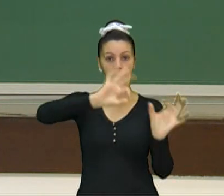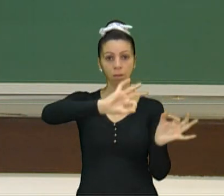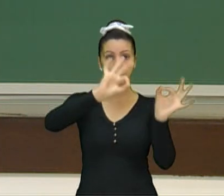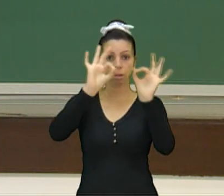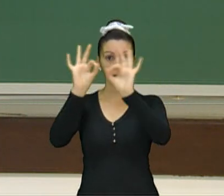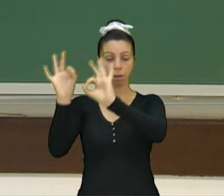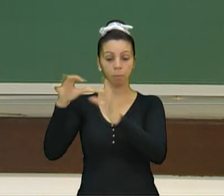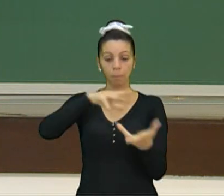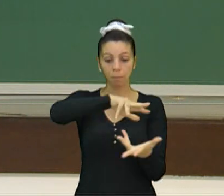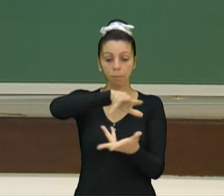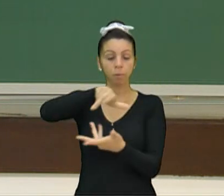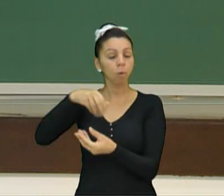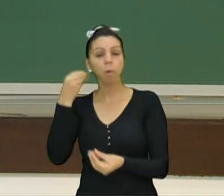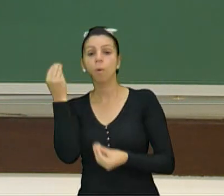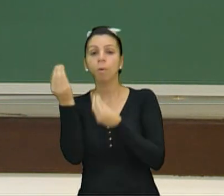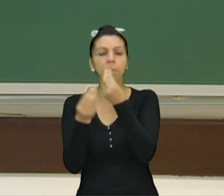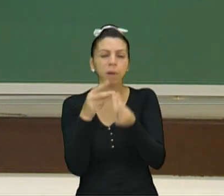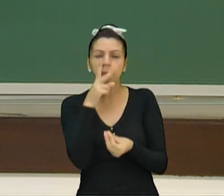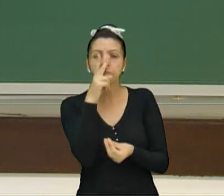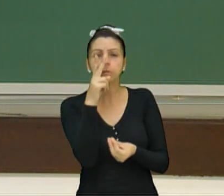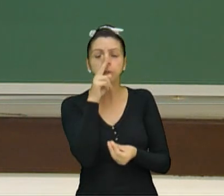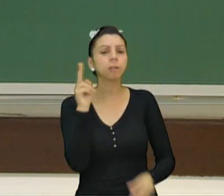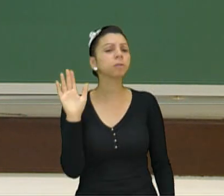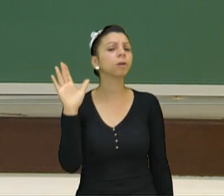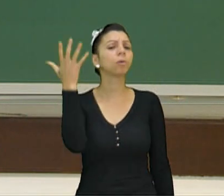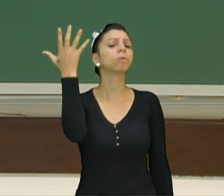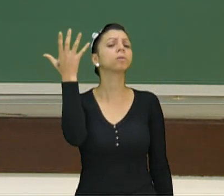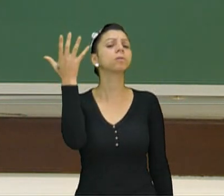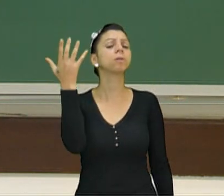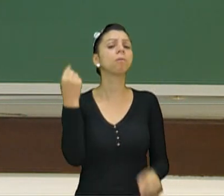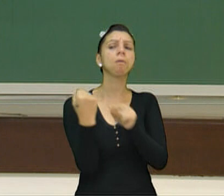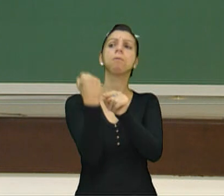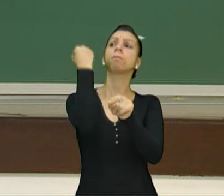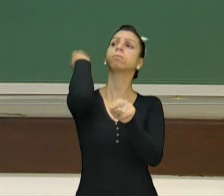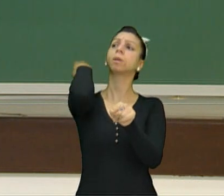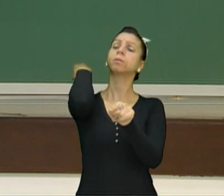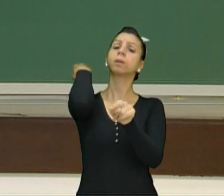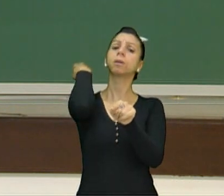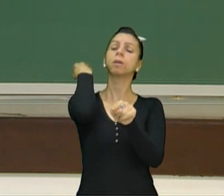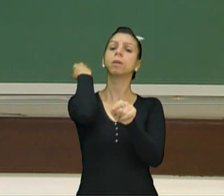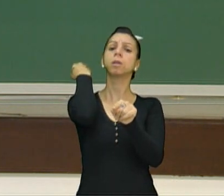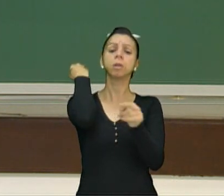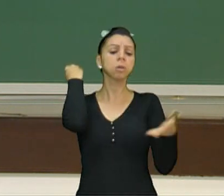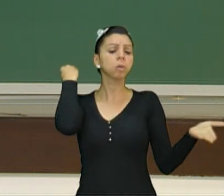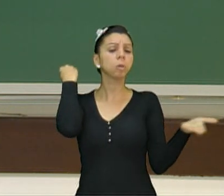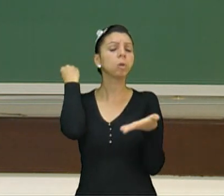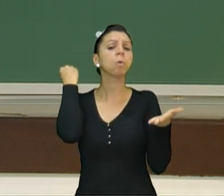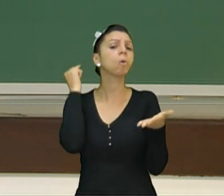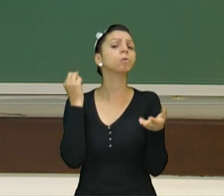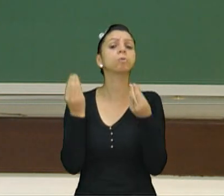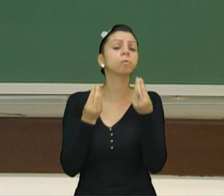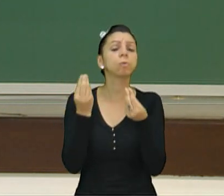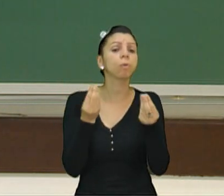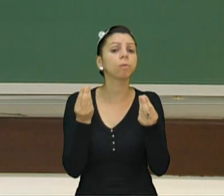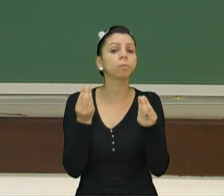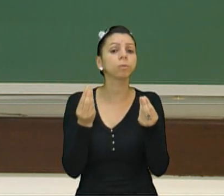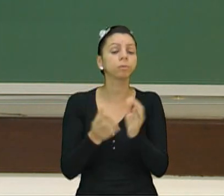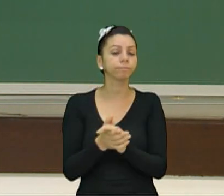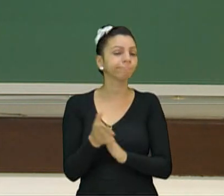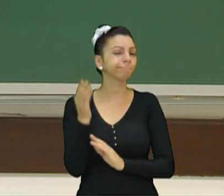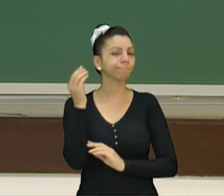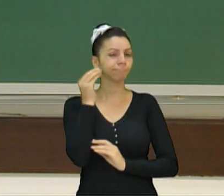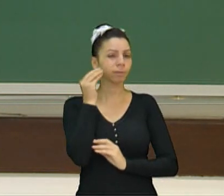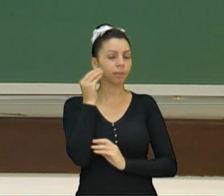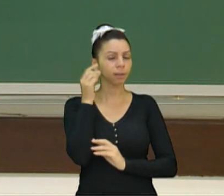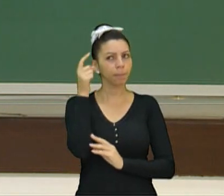resto do mundo. Como que você acha que acontecia isso no passado e como que você acha que é hoje, né? Tenta